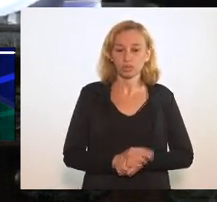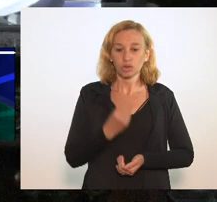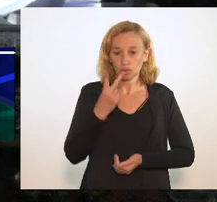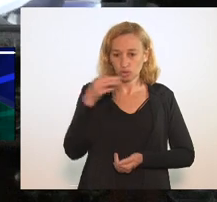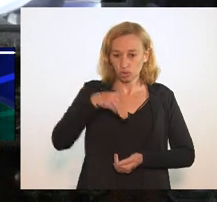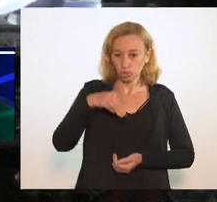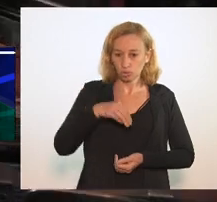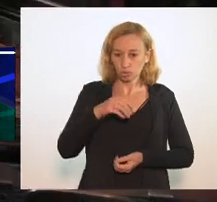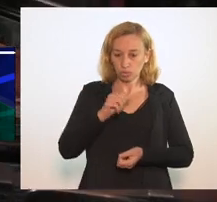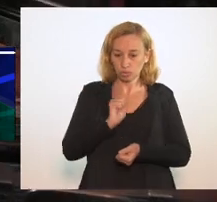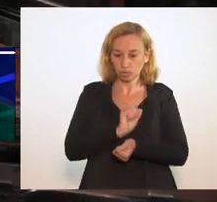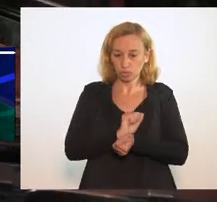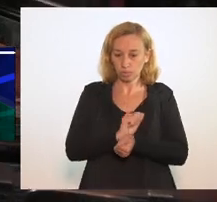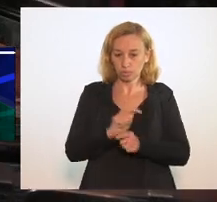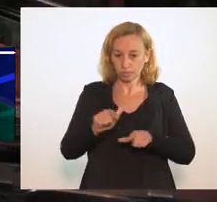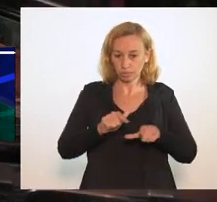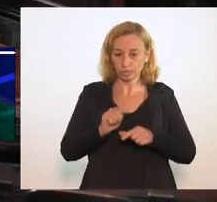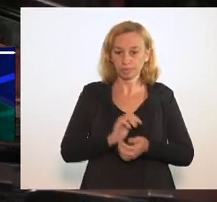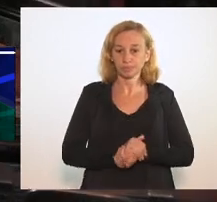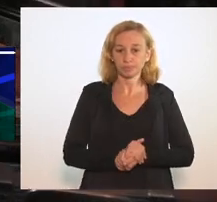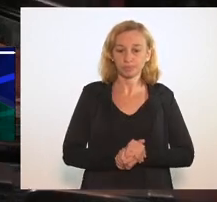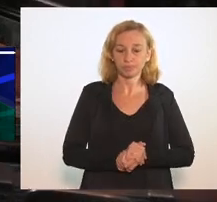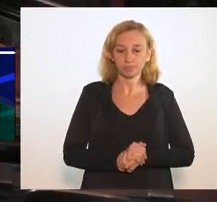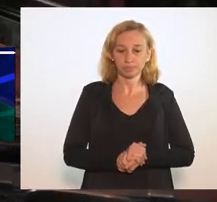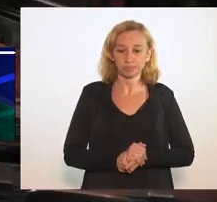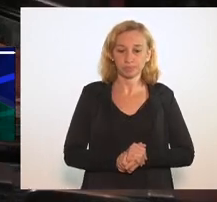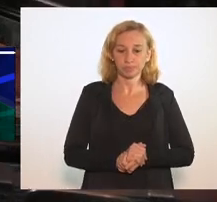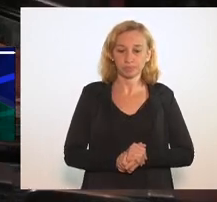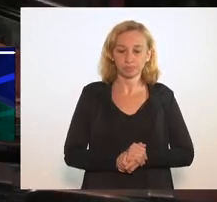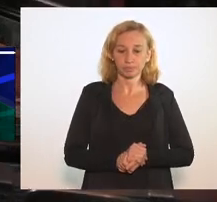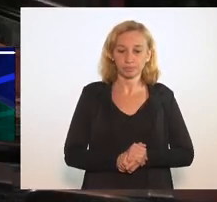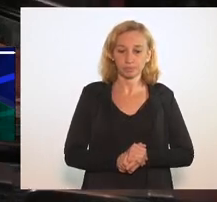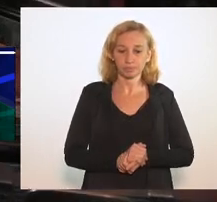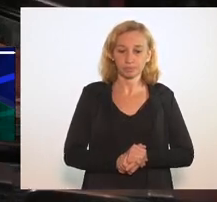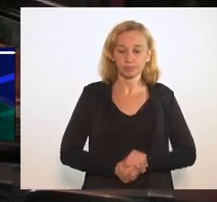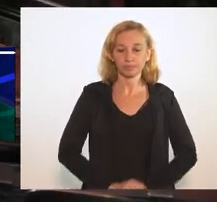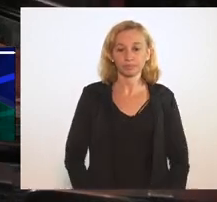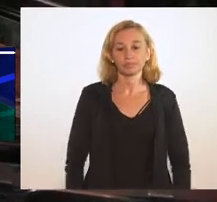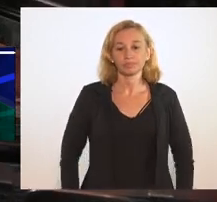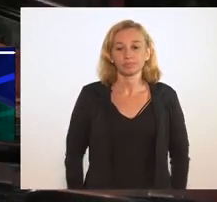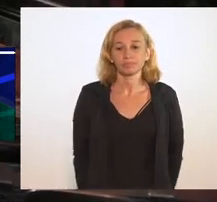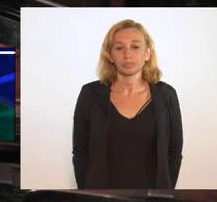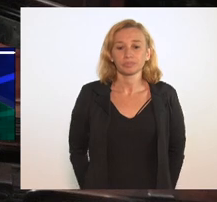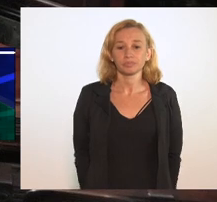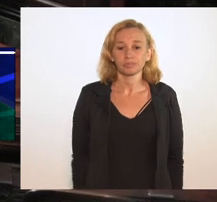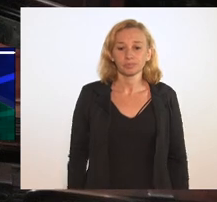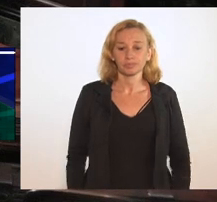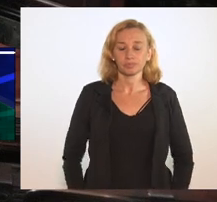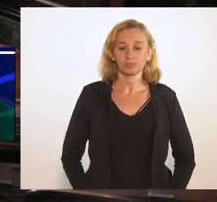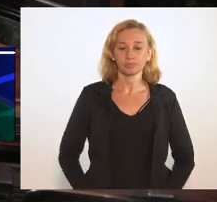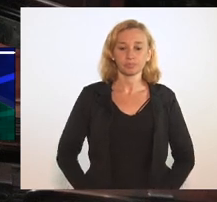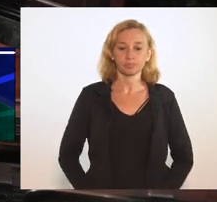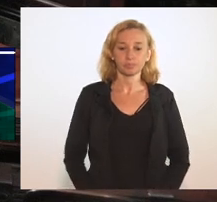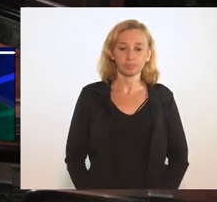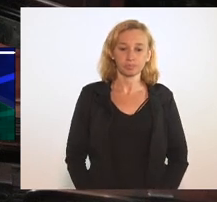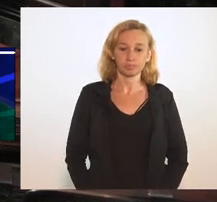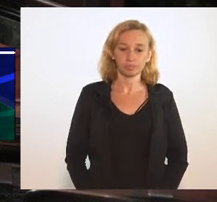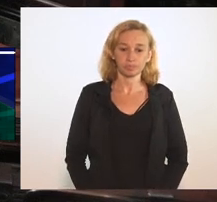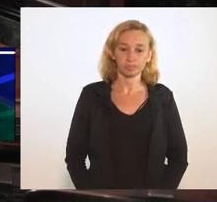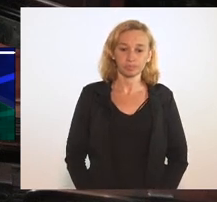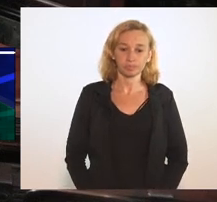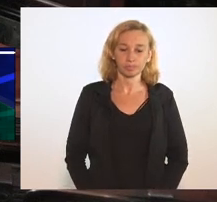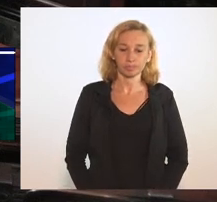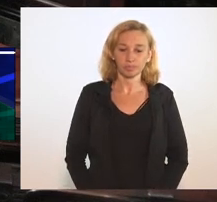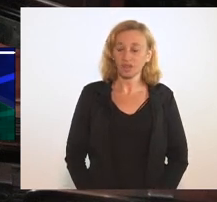trabalho por 2 minutos. Deverá ser de acordo com o número do efetivo do respectivo batalhão da Polícia Militar e priorizar as